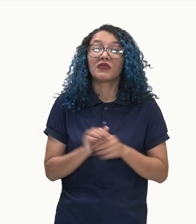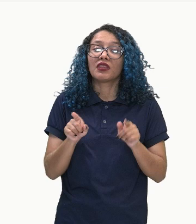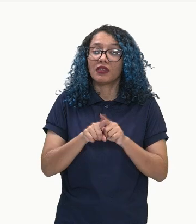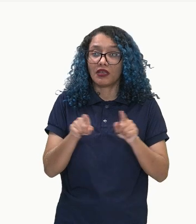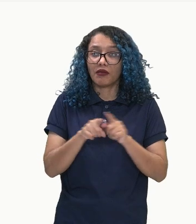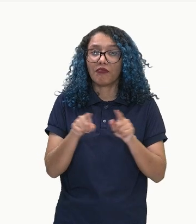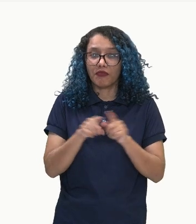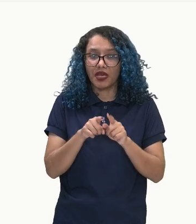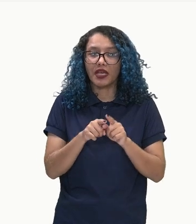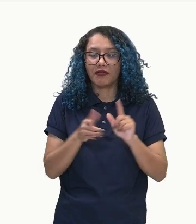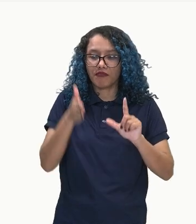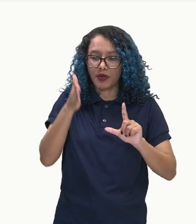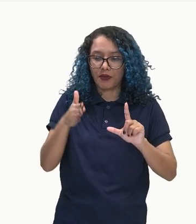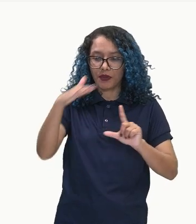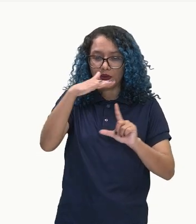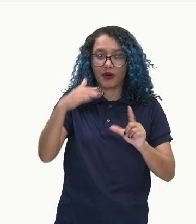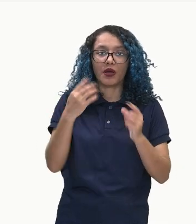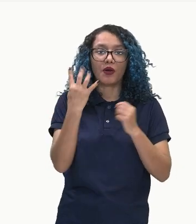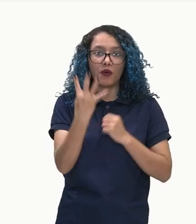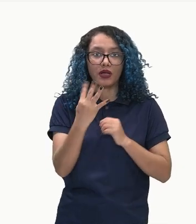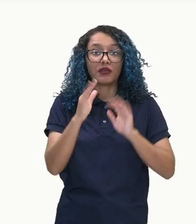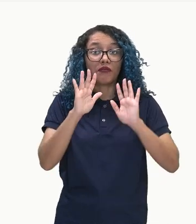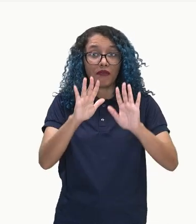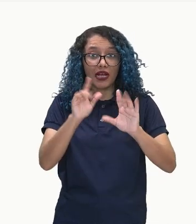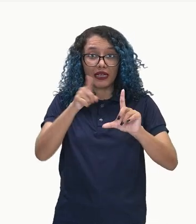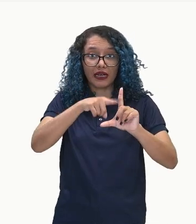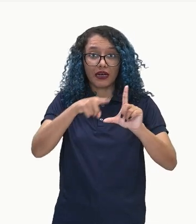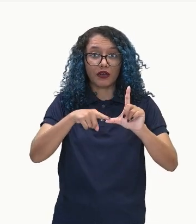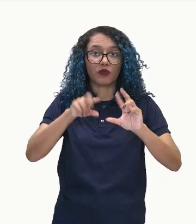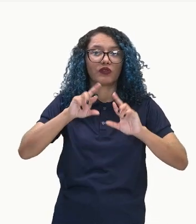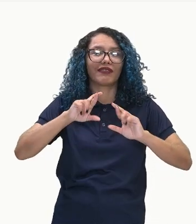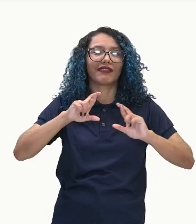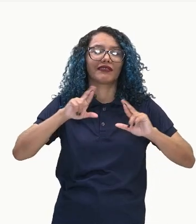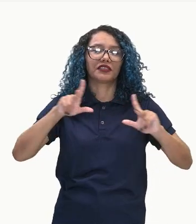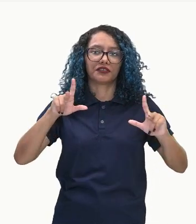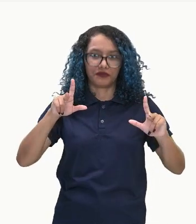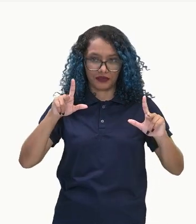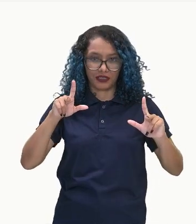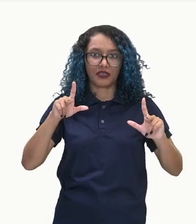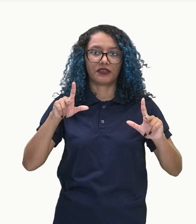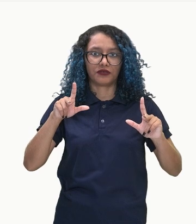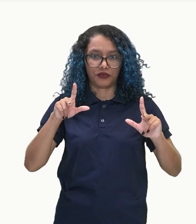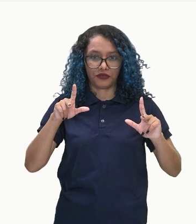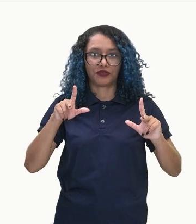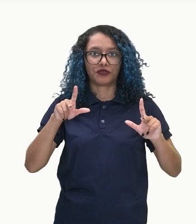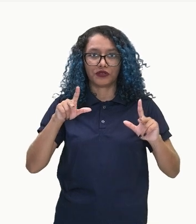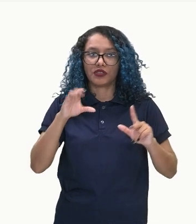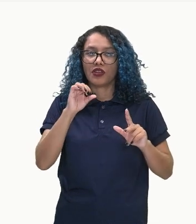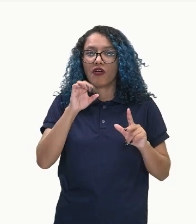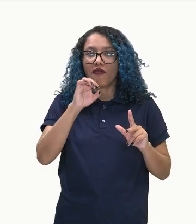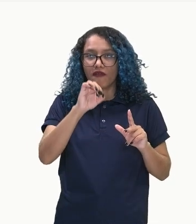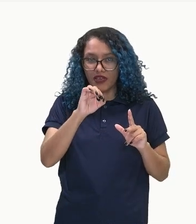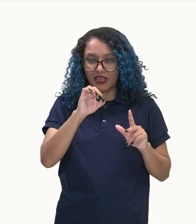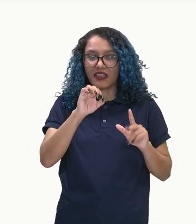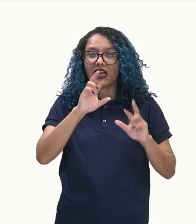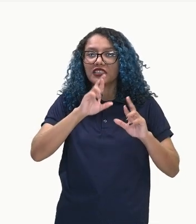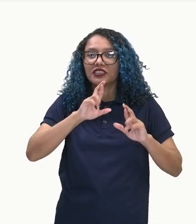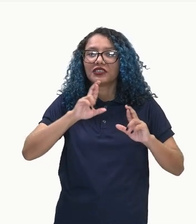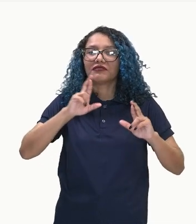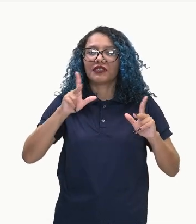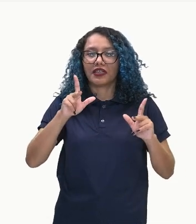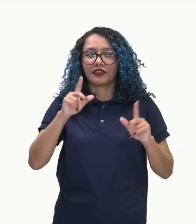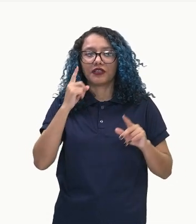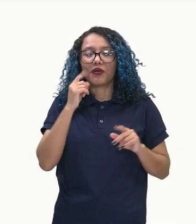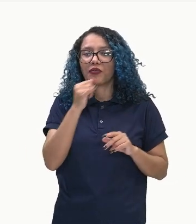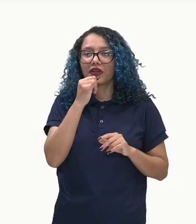iguais, mas os ângulos podem ser diferentes de 90 graus. Ó, os lados, falamos disso aqui, ó. Esses lados são